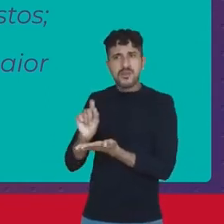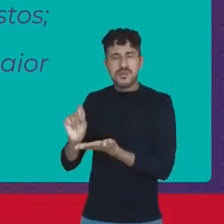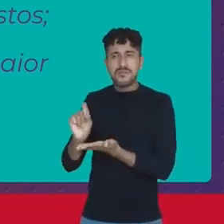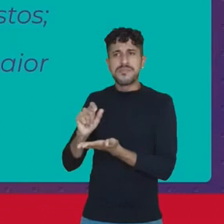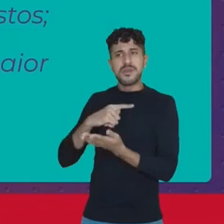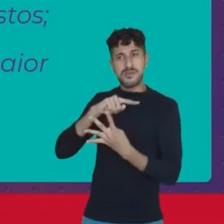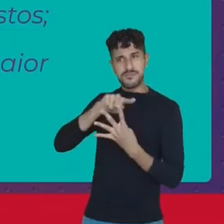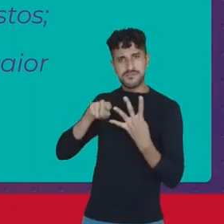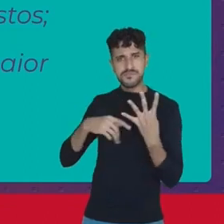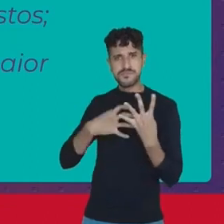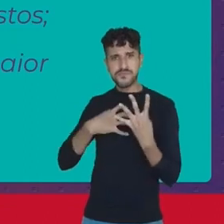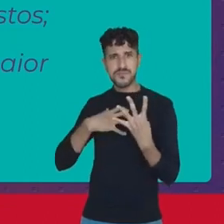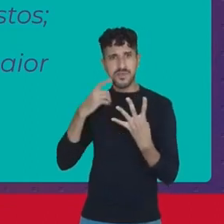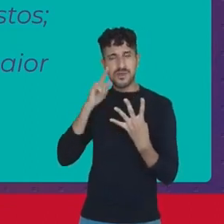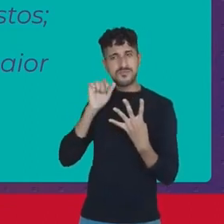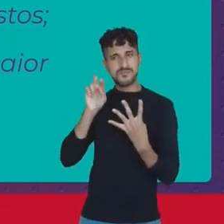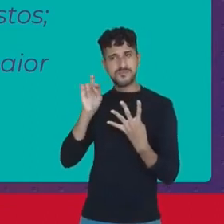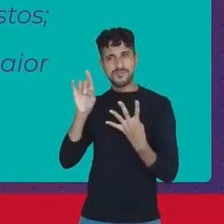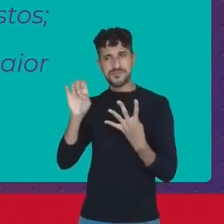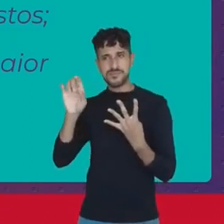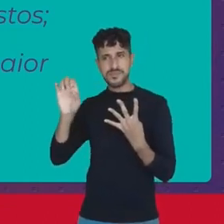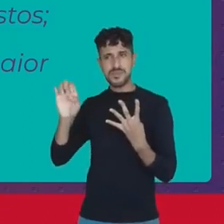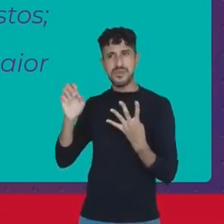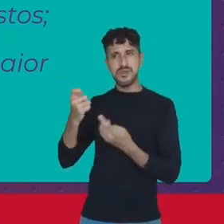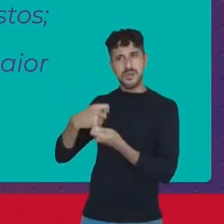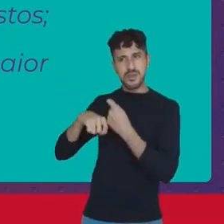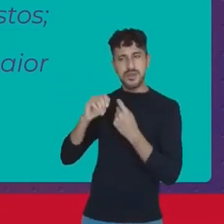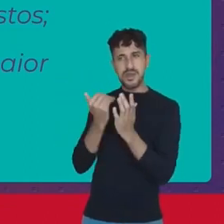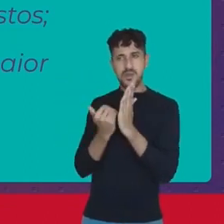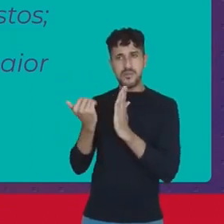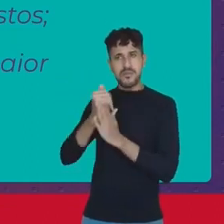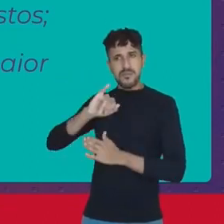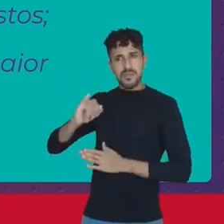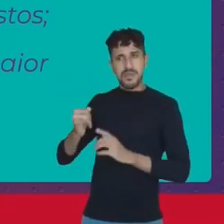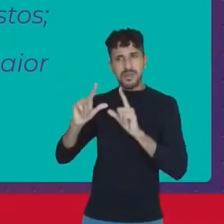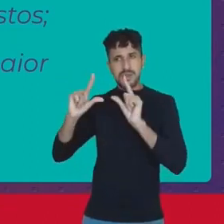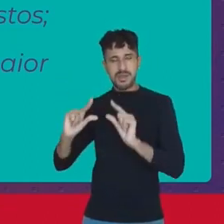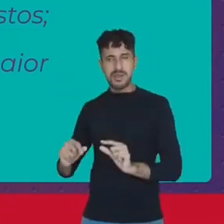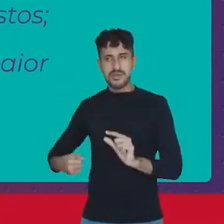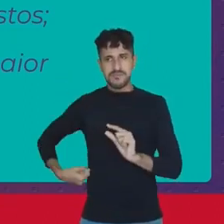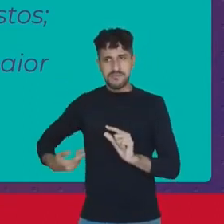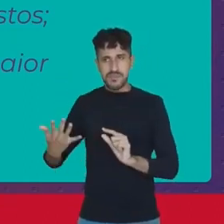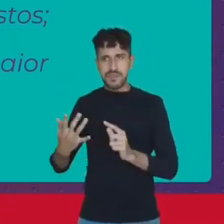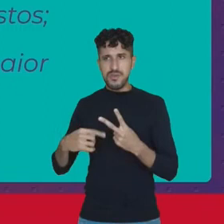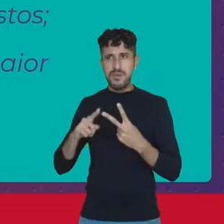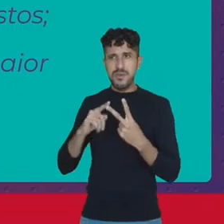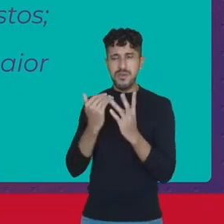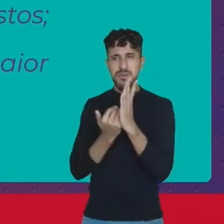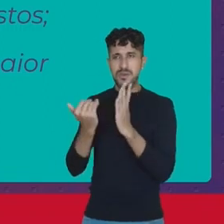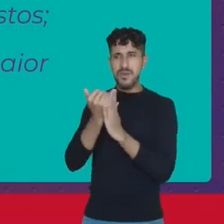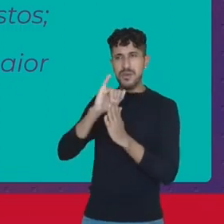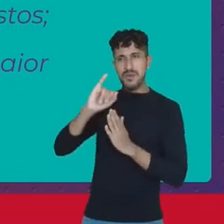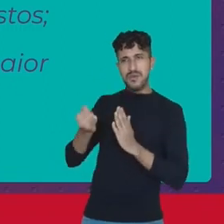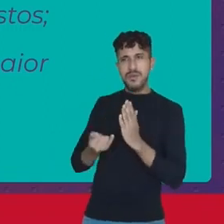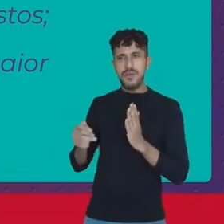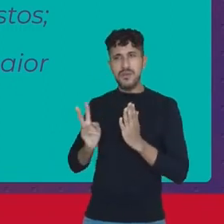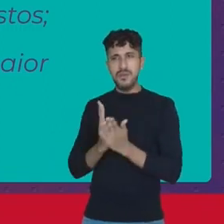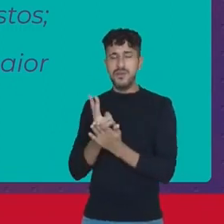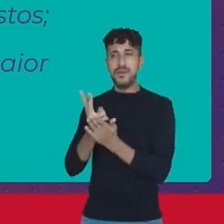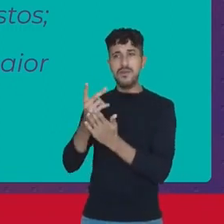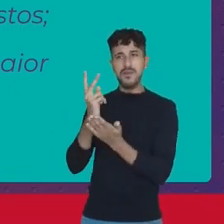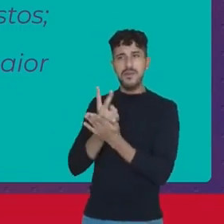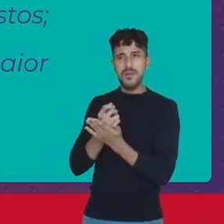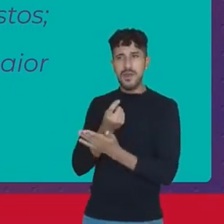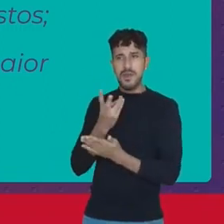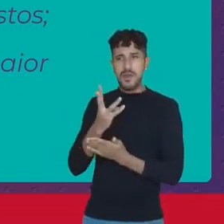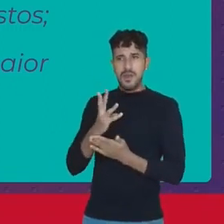Existem 4 maneiras de austeridade fiscal: aumentar impostos e diminuir os gastos, aumentar impostos e manter o mesmo número